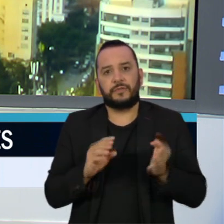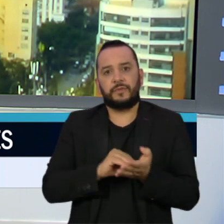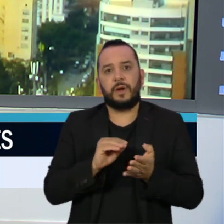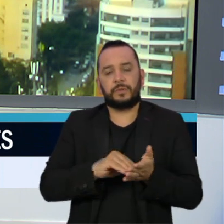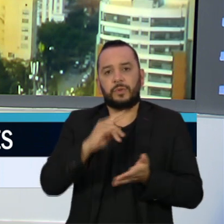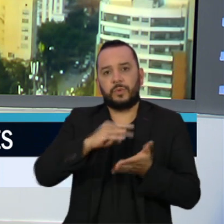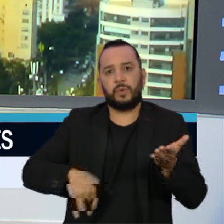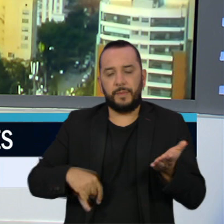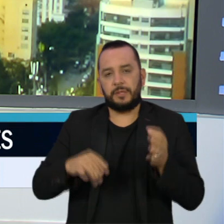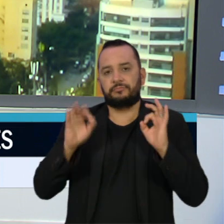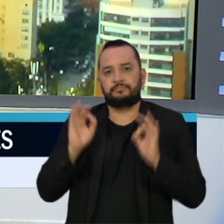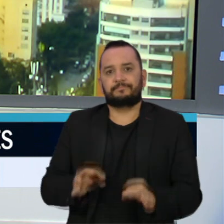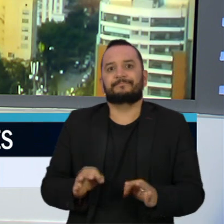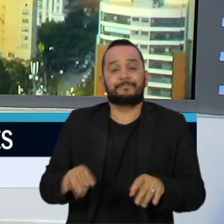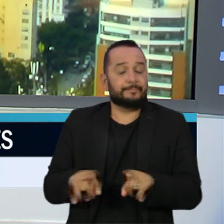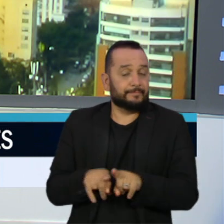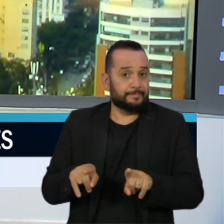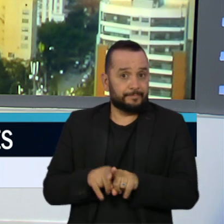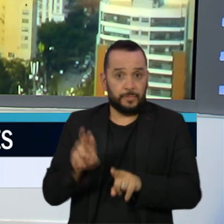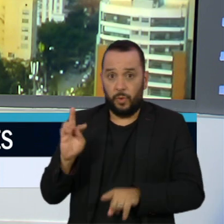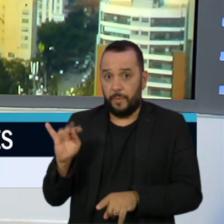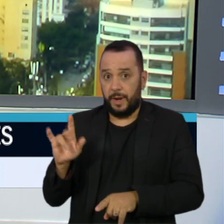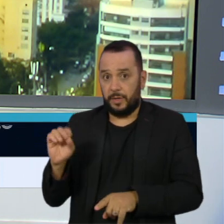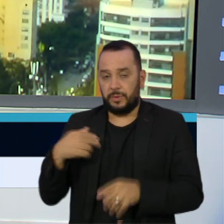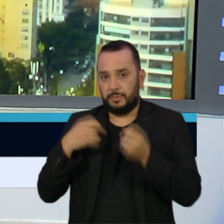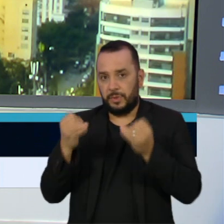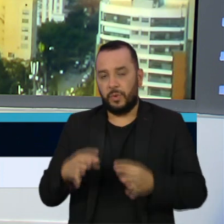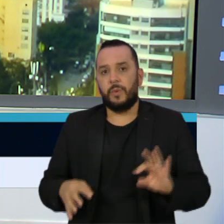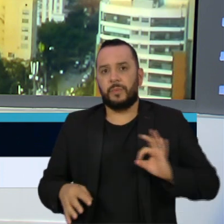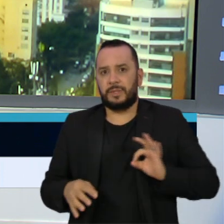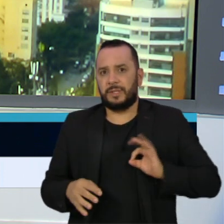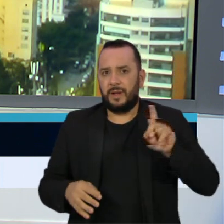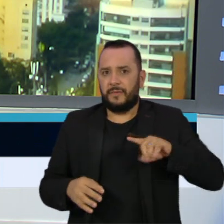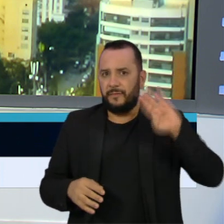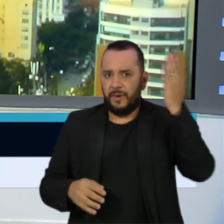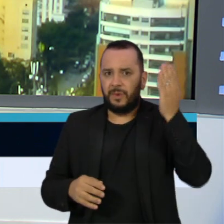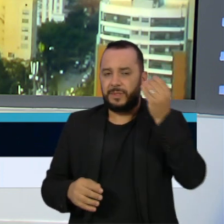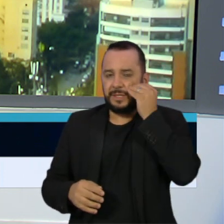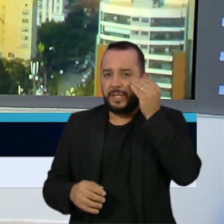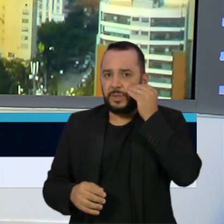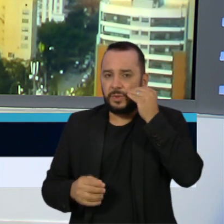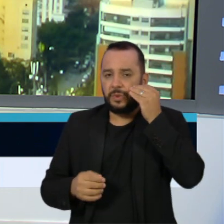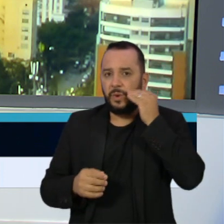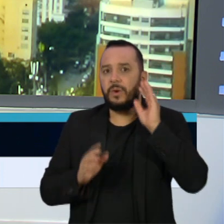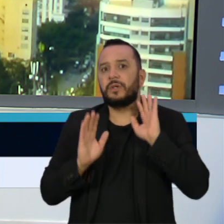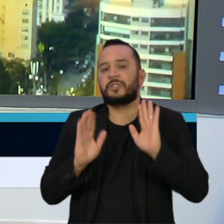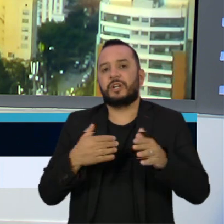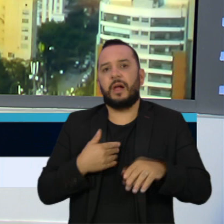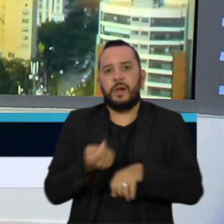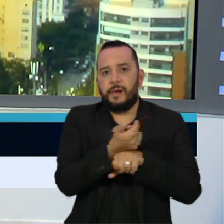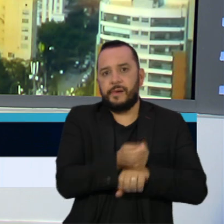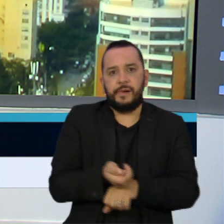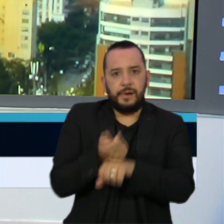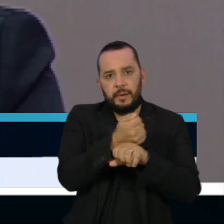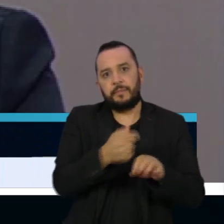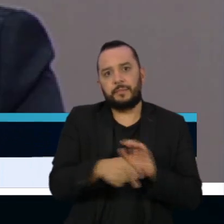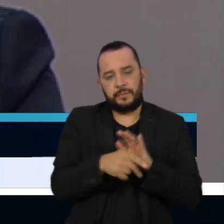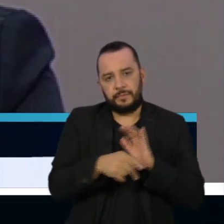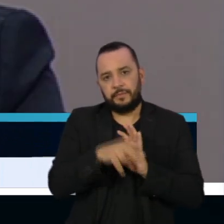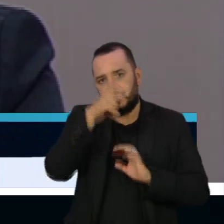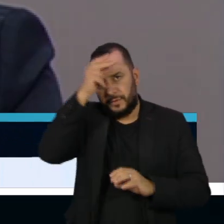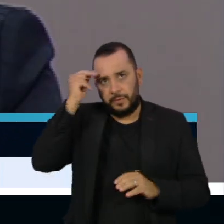Roberto Dias disse que o policial militar é um picareta que tentava aplicar golpe e pinturas e no Ministério da